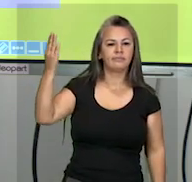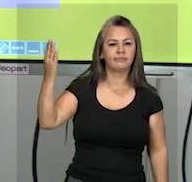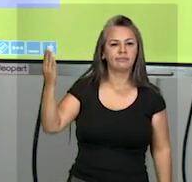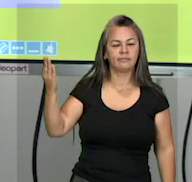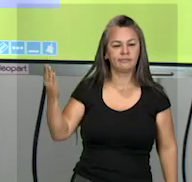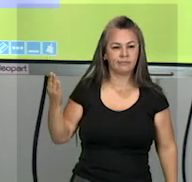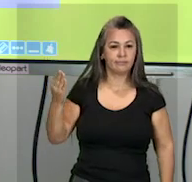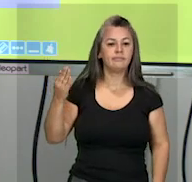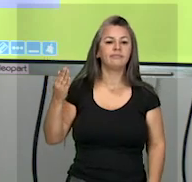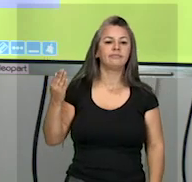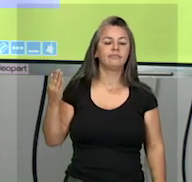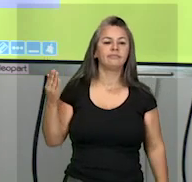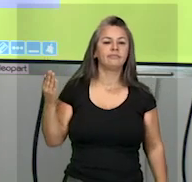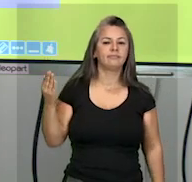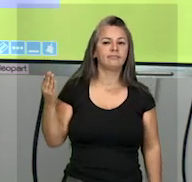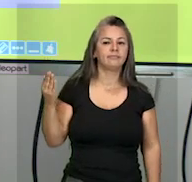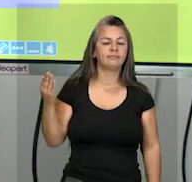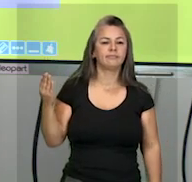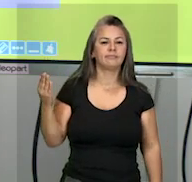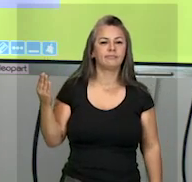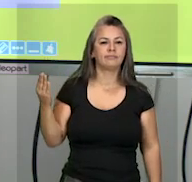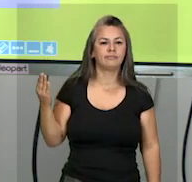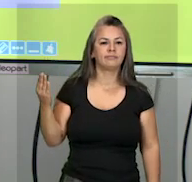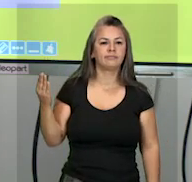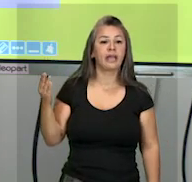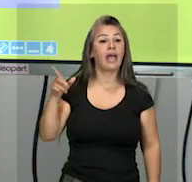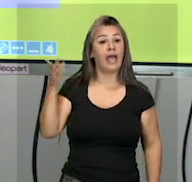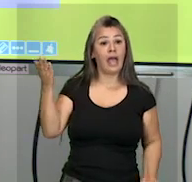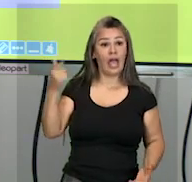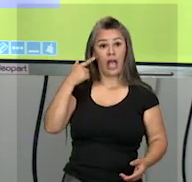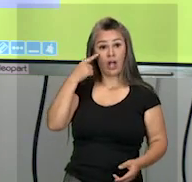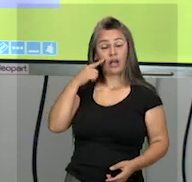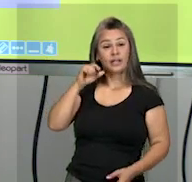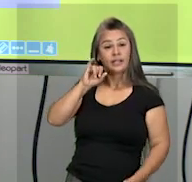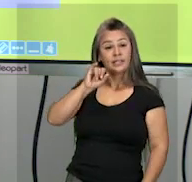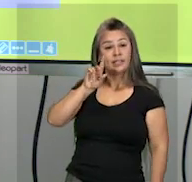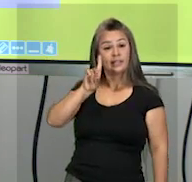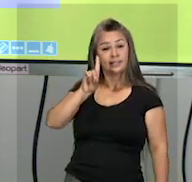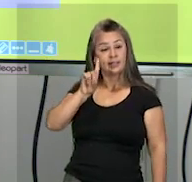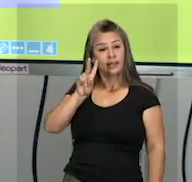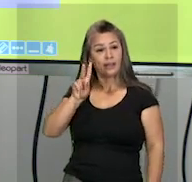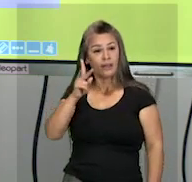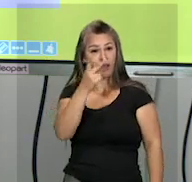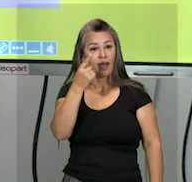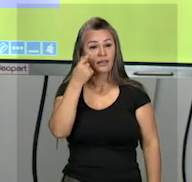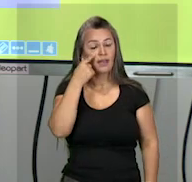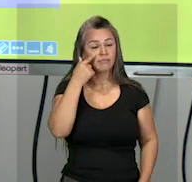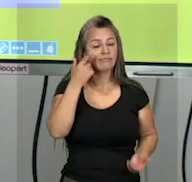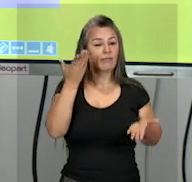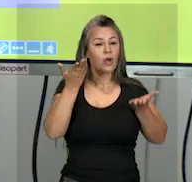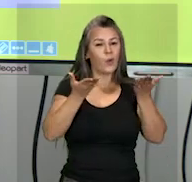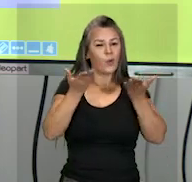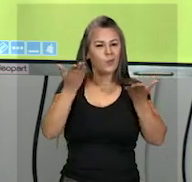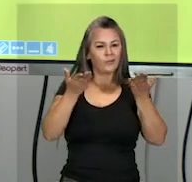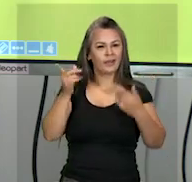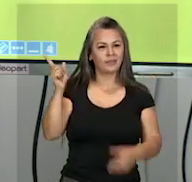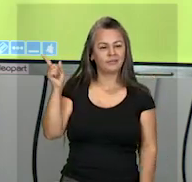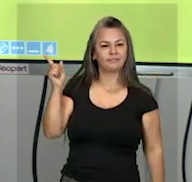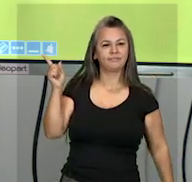países desenvolvidos com altos IDHs. Papua Nova Guiné é um exemplo ali de um país na Oceania que já tem um IDH mais baixo que o